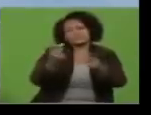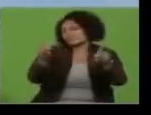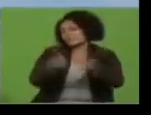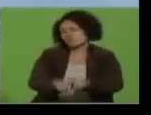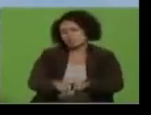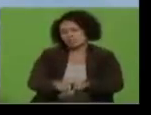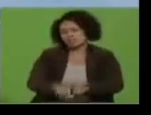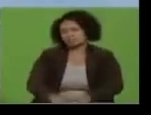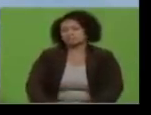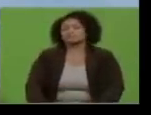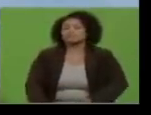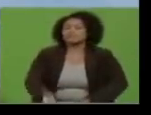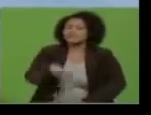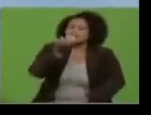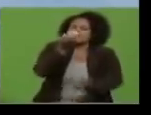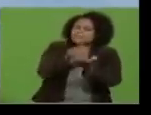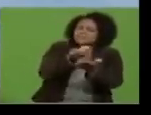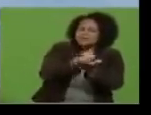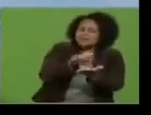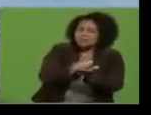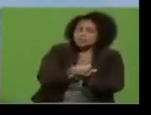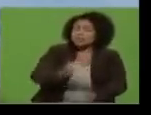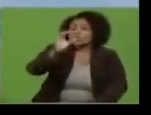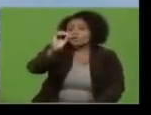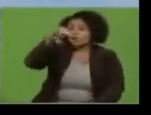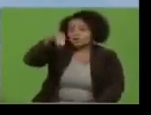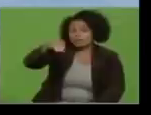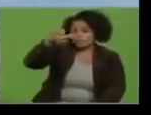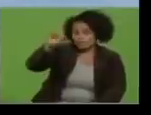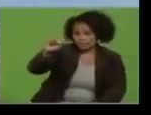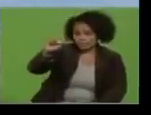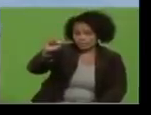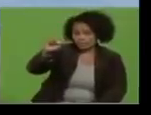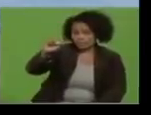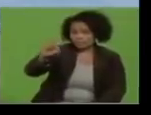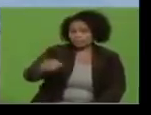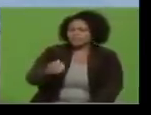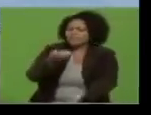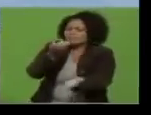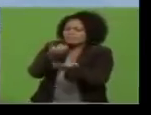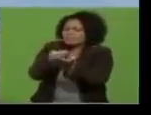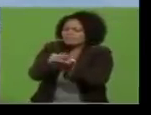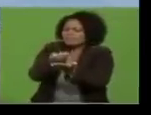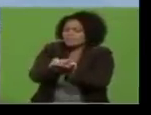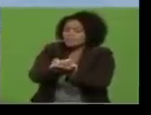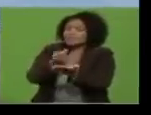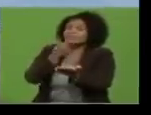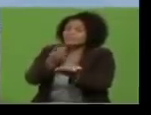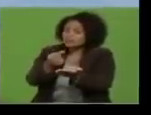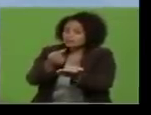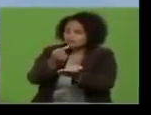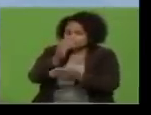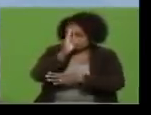Organização Mundial de Saúde e de outras instituições internacionais apontam numa única